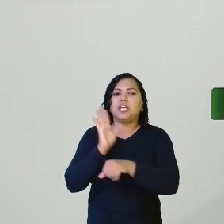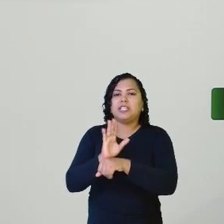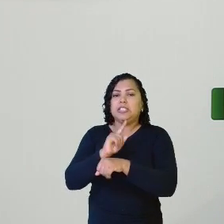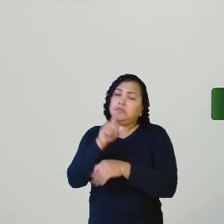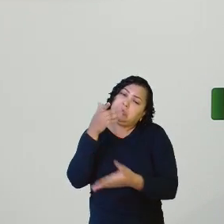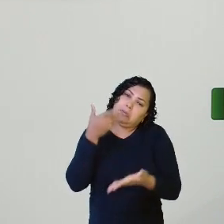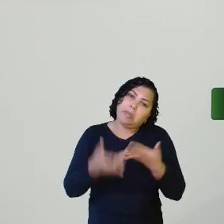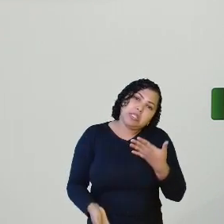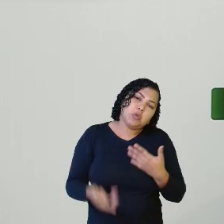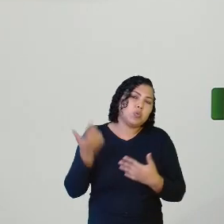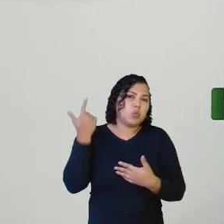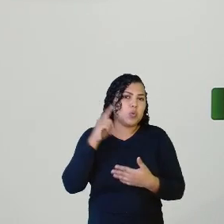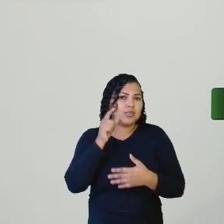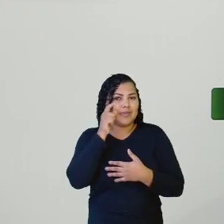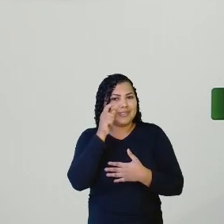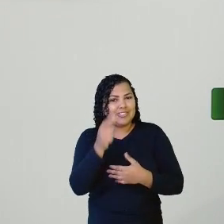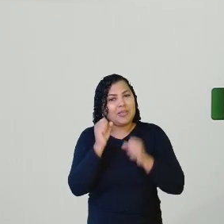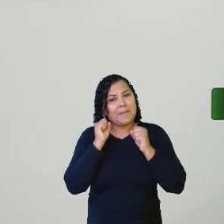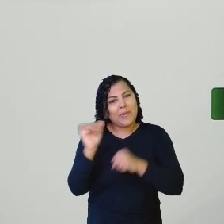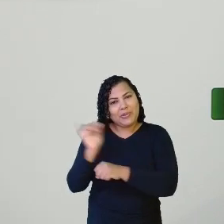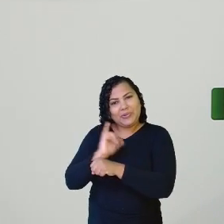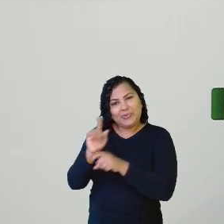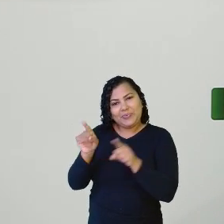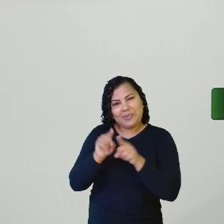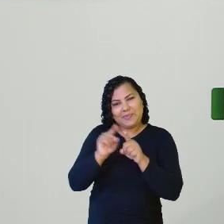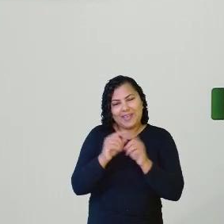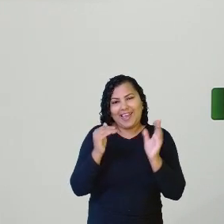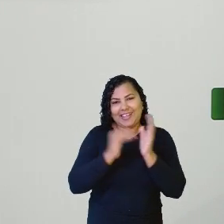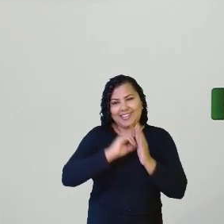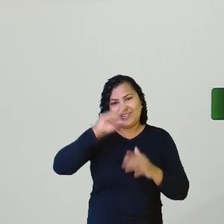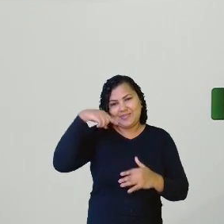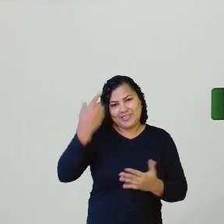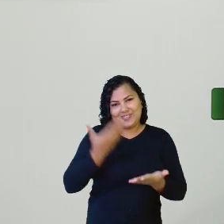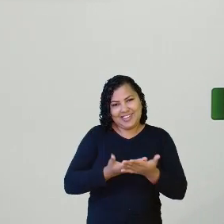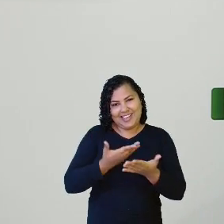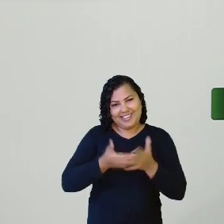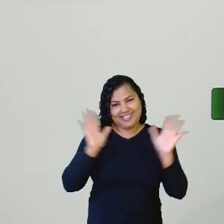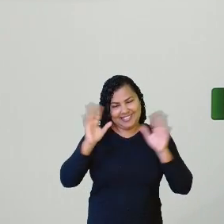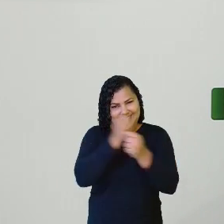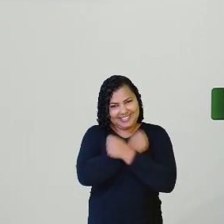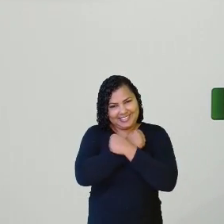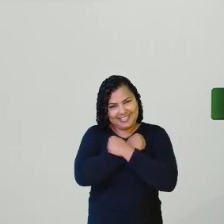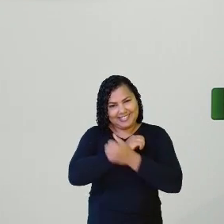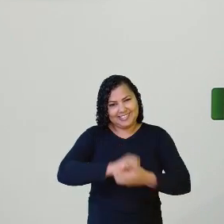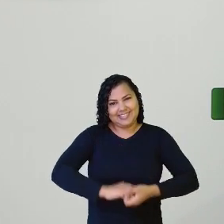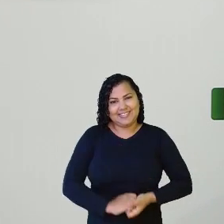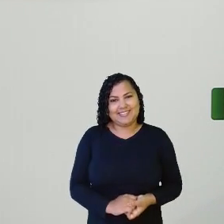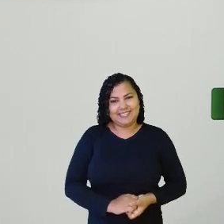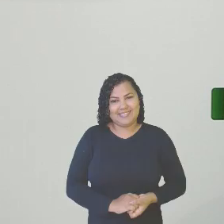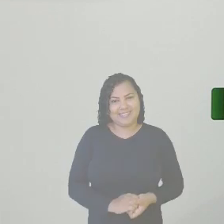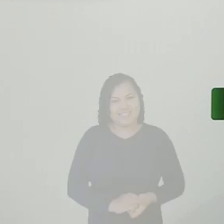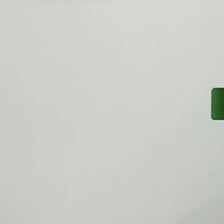acessar pelo canal do YouTube. E até a próxima aula. Abraço!